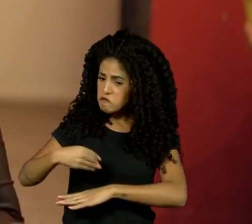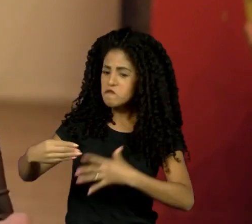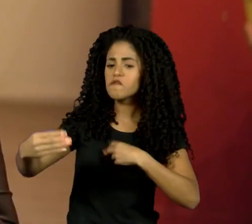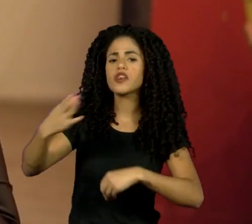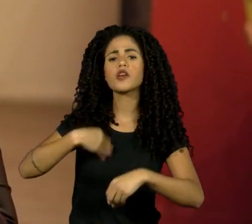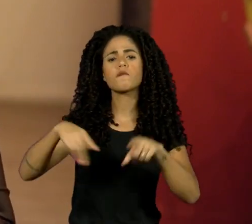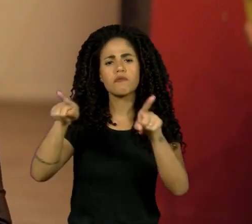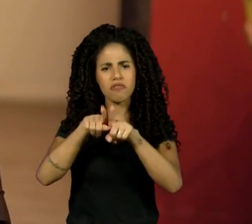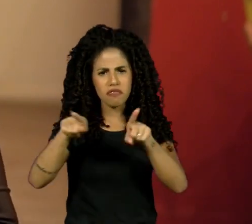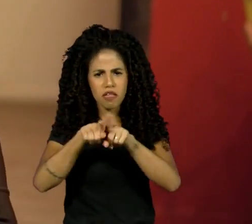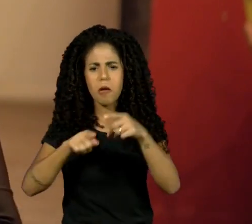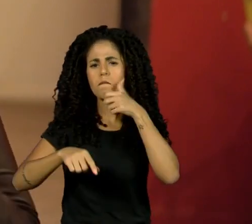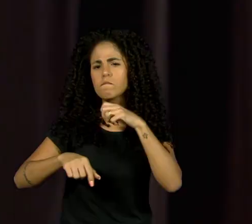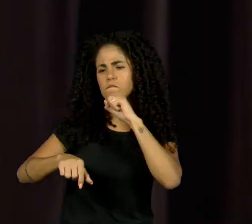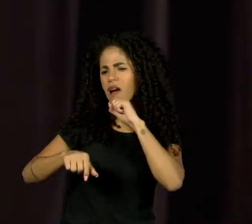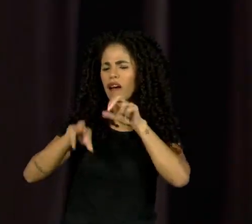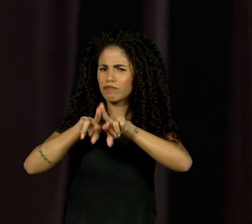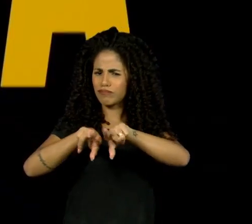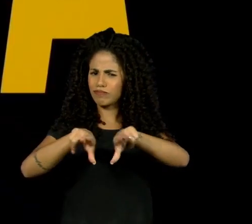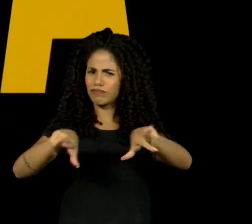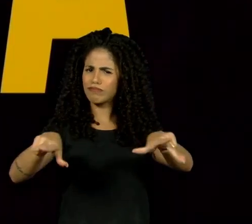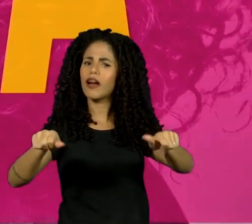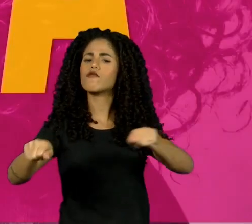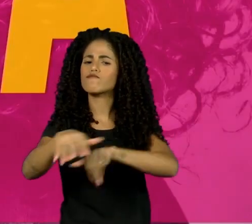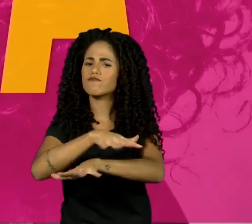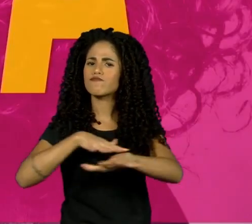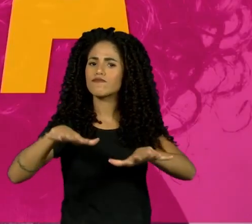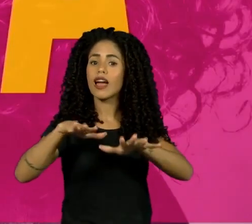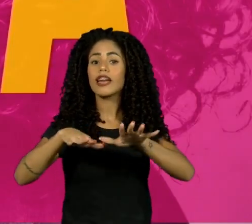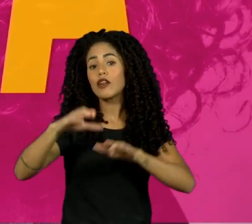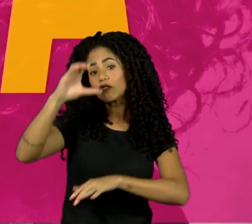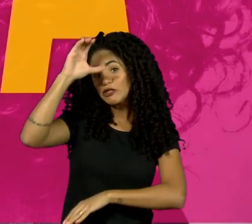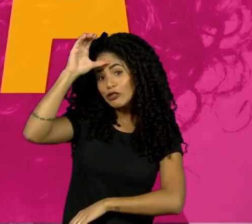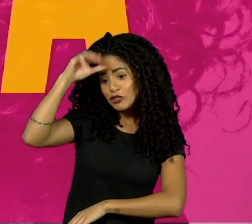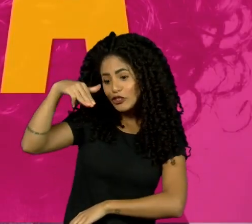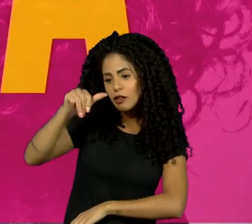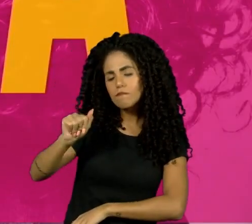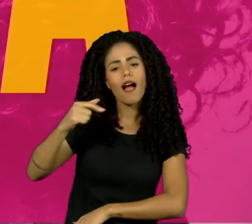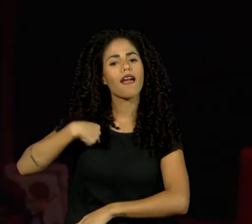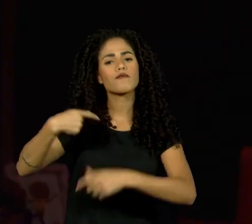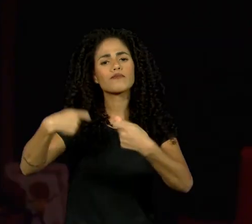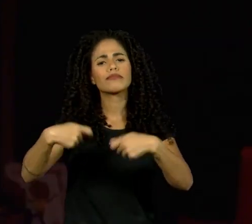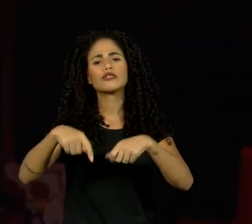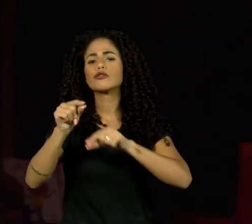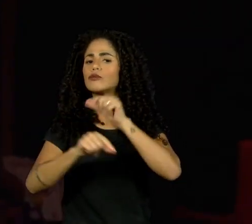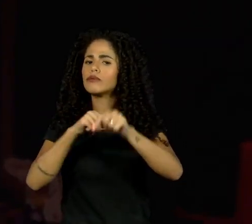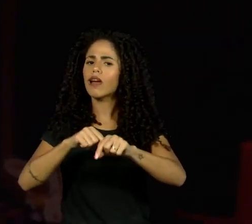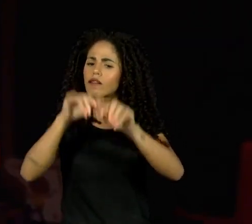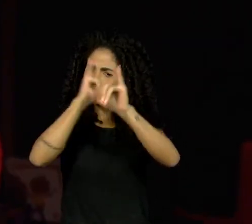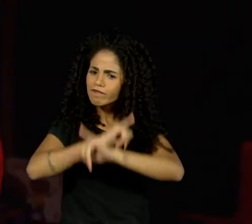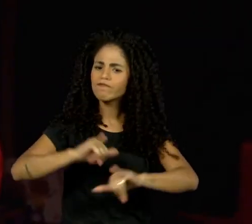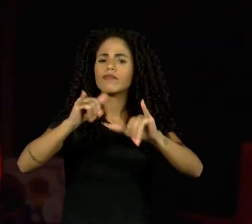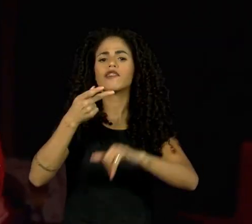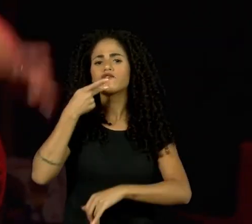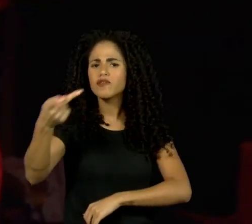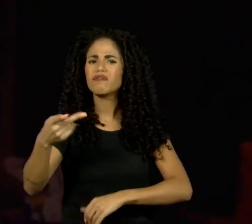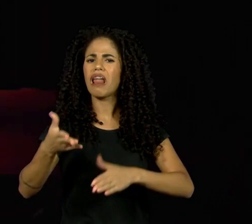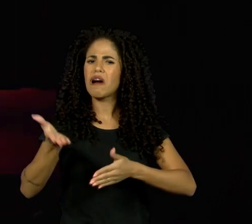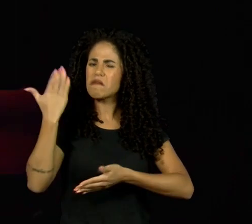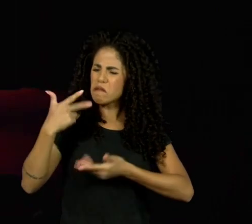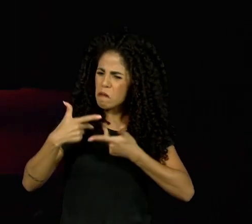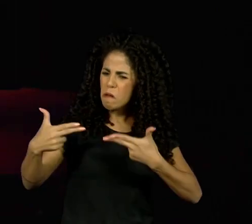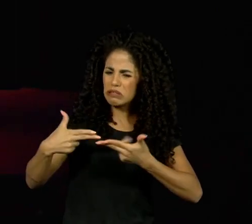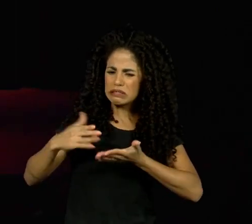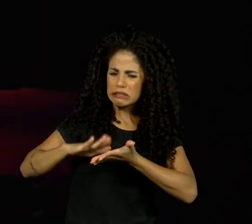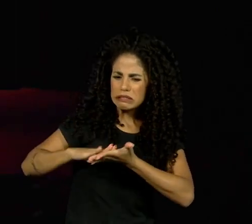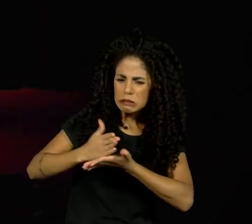Sou filha, eu sou uma mulher preta em movimento. E Tia Má surge da minha necessidade de falar de coisas que me incomodavam, que